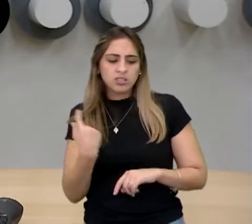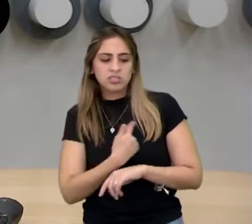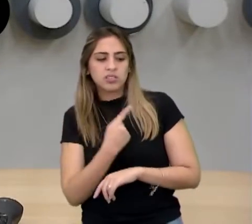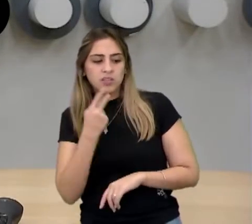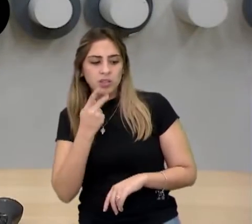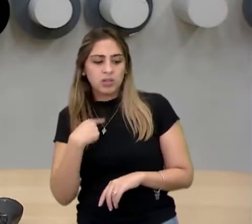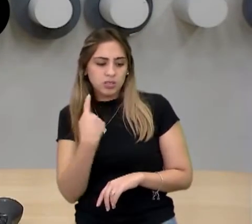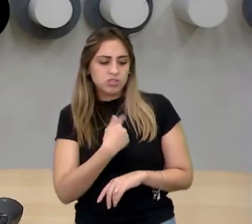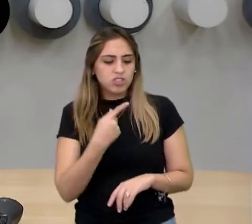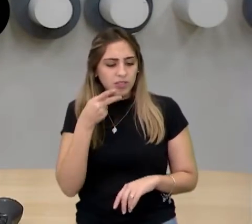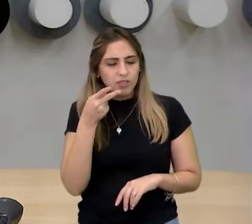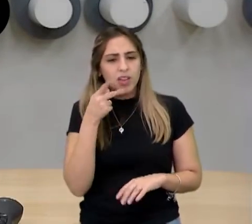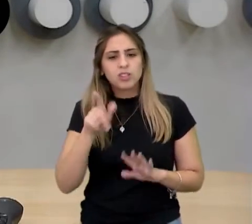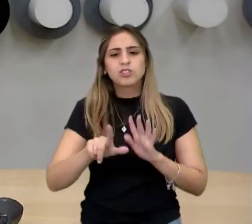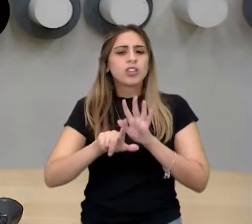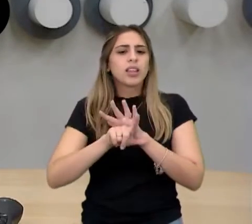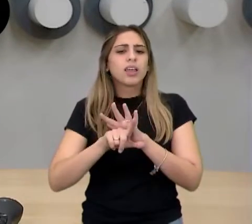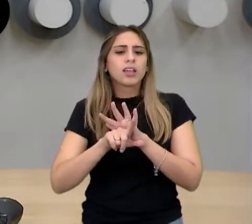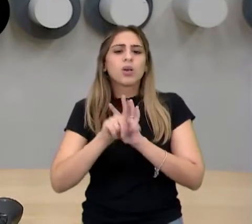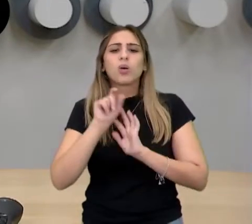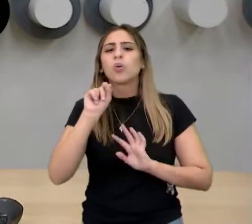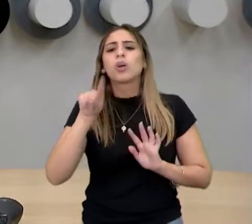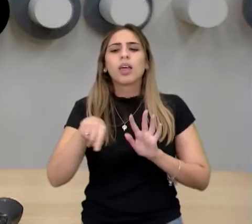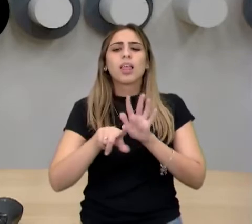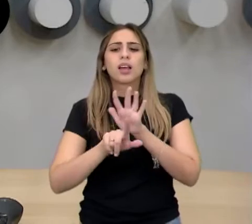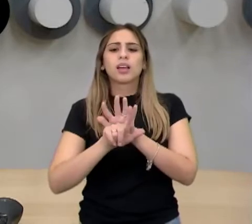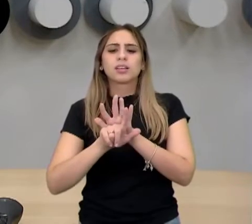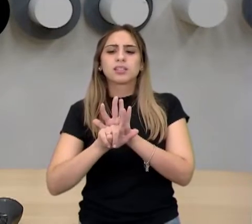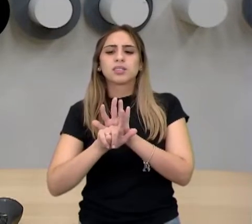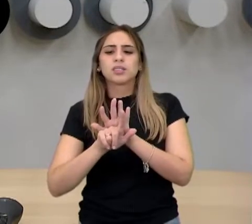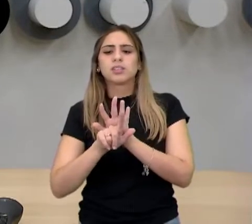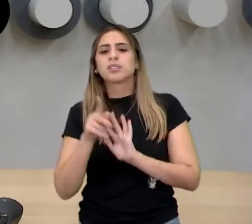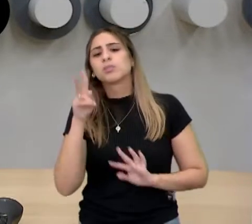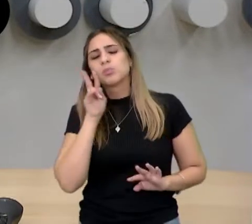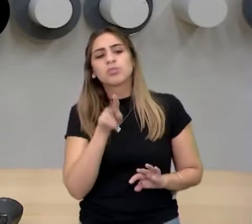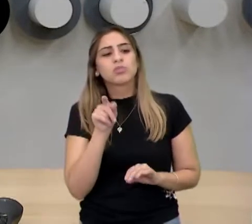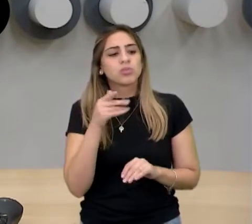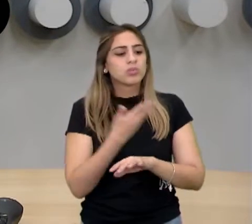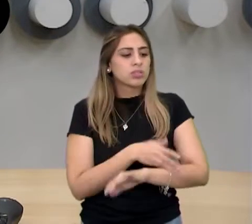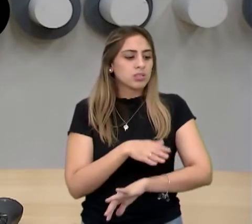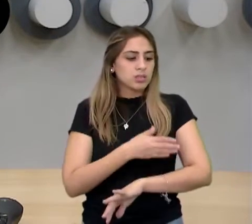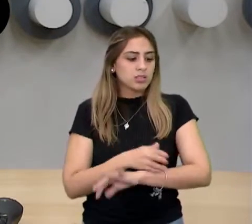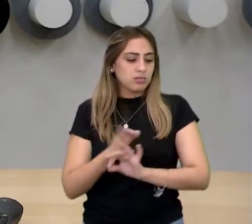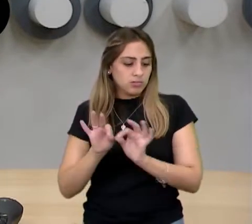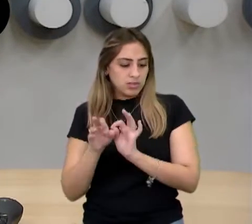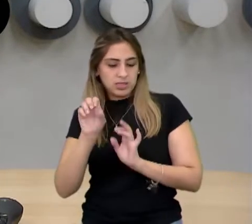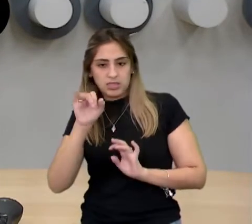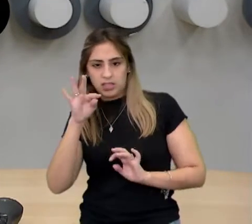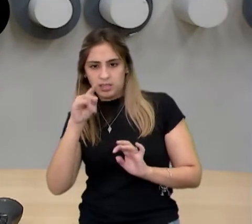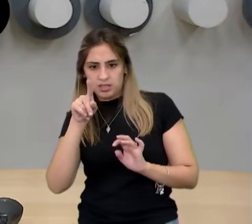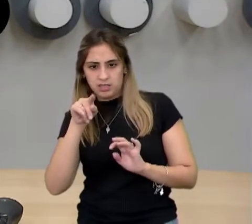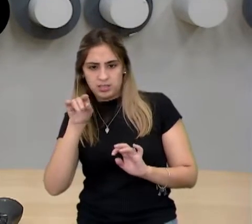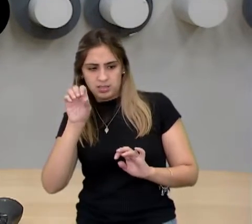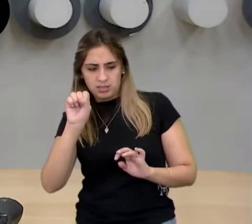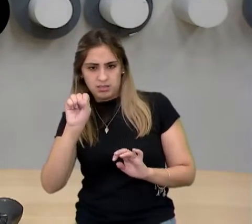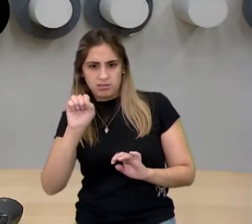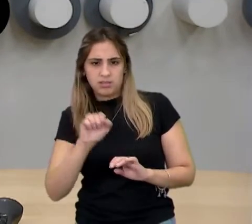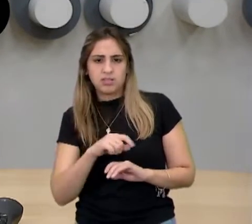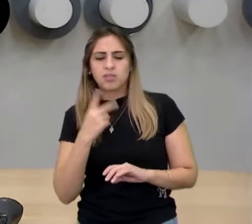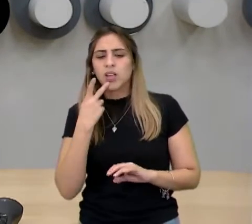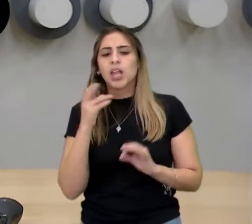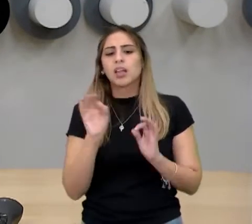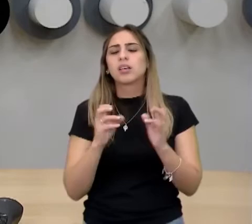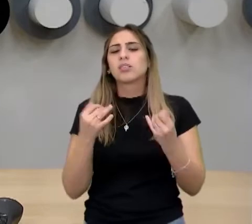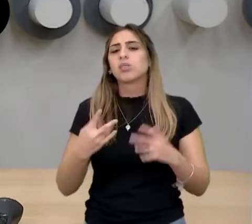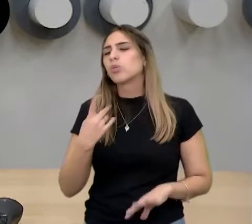falando quando a gente está falando em leis? O que são leis? Vamos fazer aqui um exercício de síntese e vamos tentar definir em uma